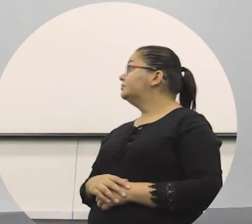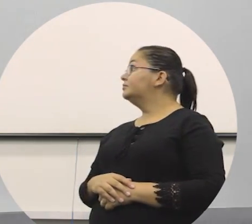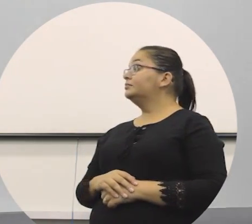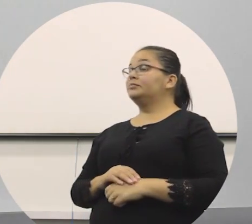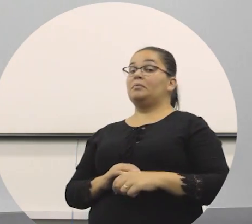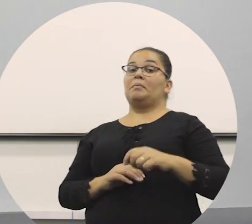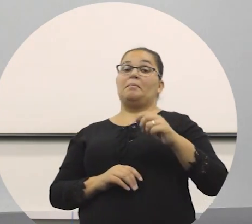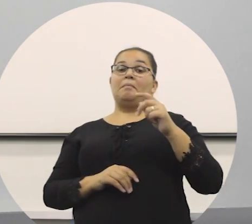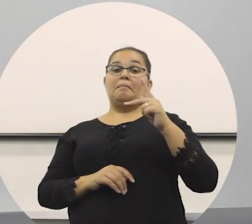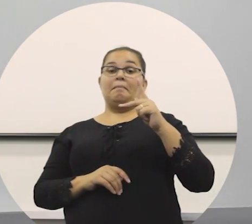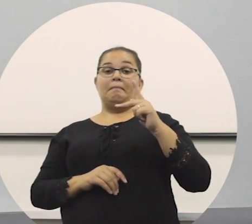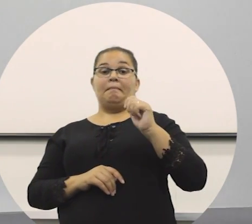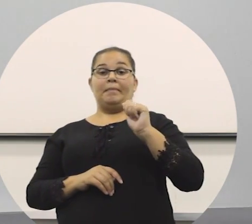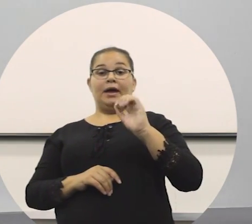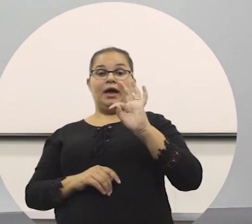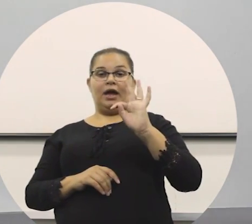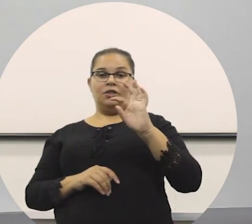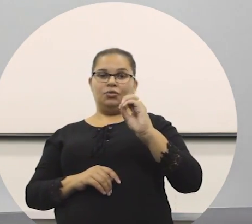Ele consegue ler.